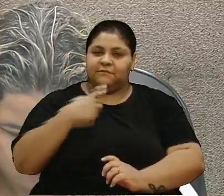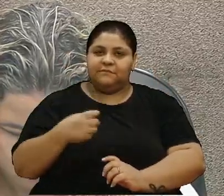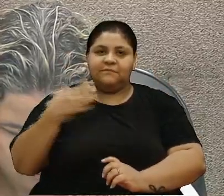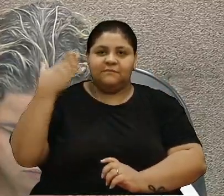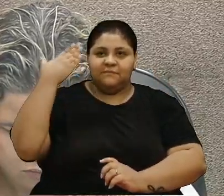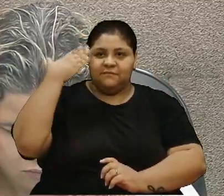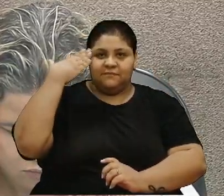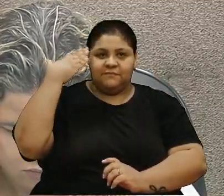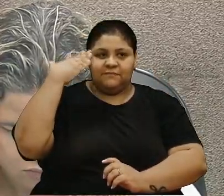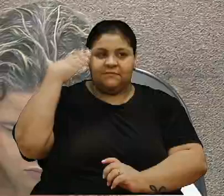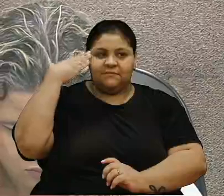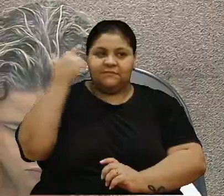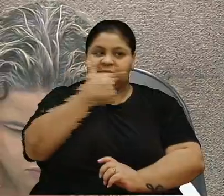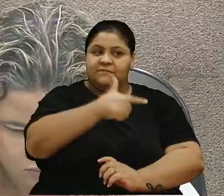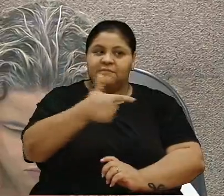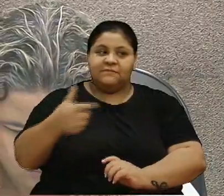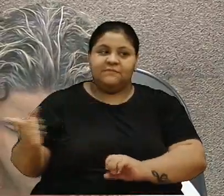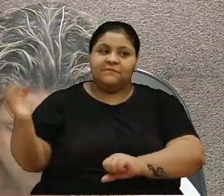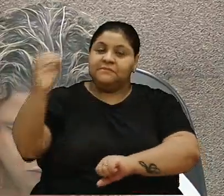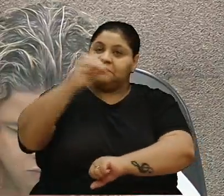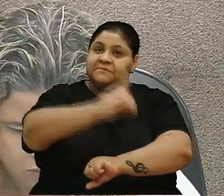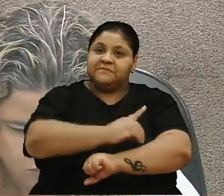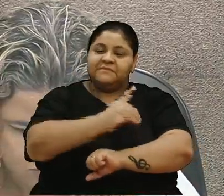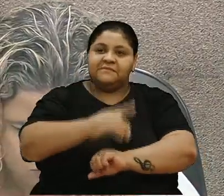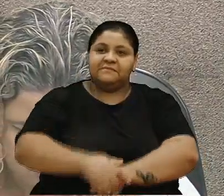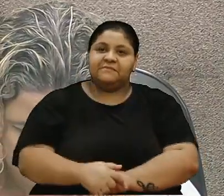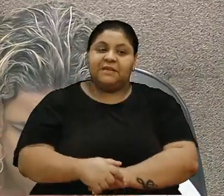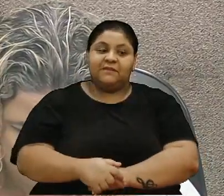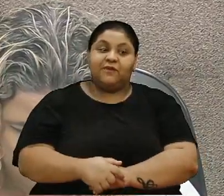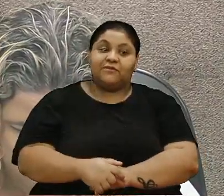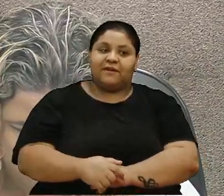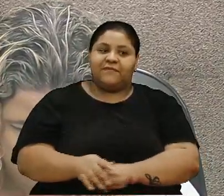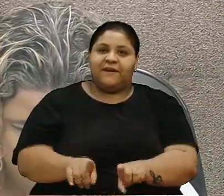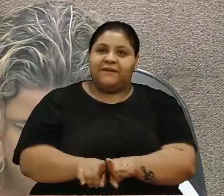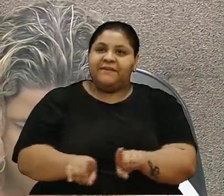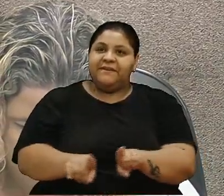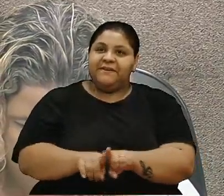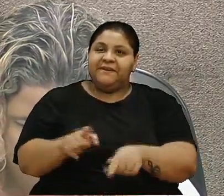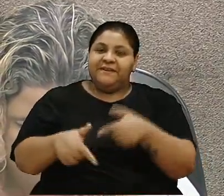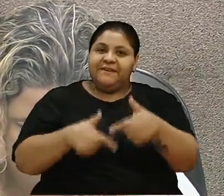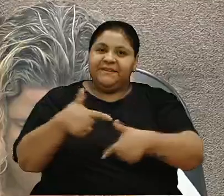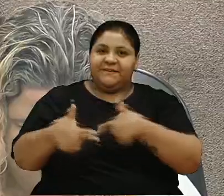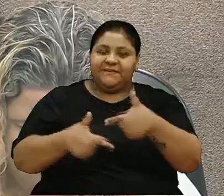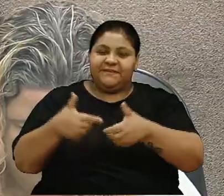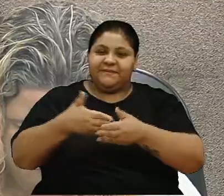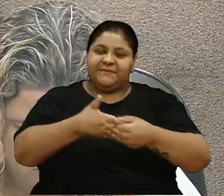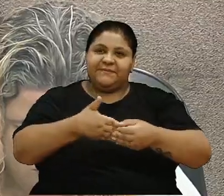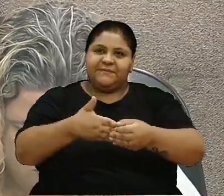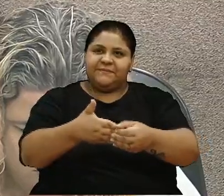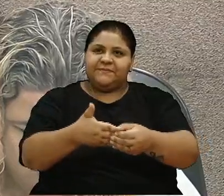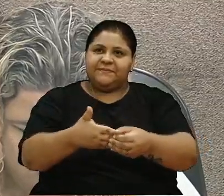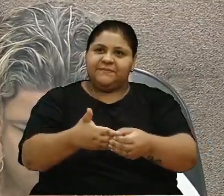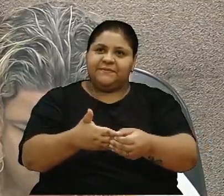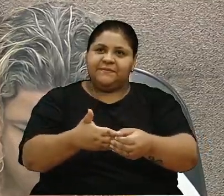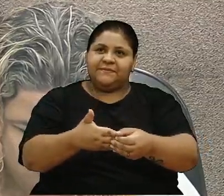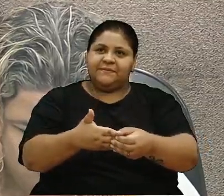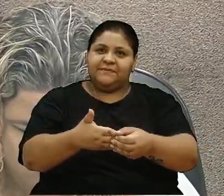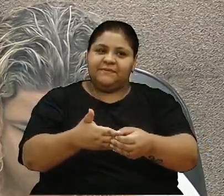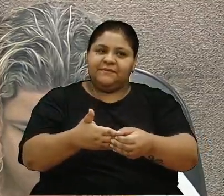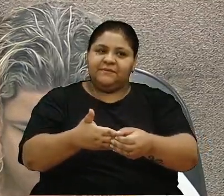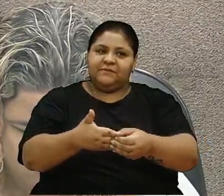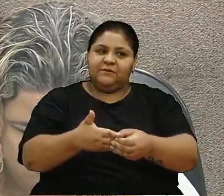que na outra legislação, o quanto que nós trabalhamos, o quanto que nós nos empenhamos a respeito, foram dadas